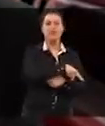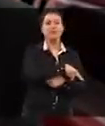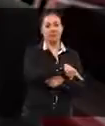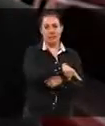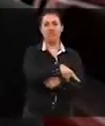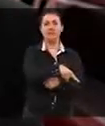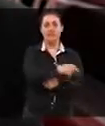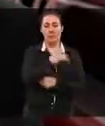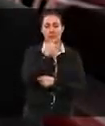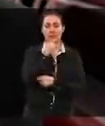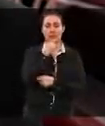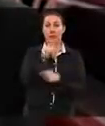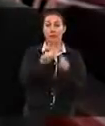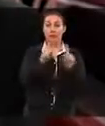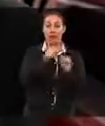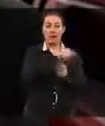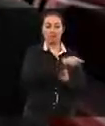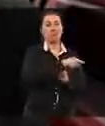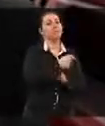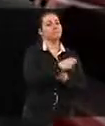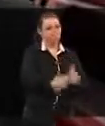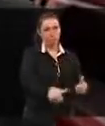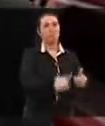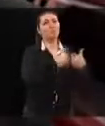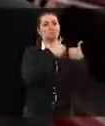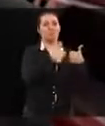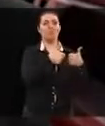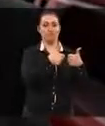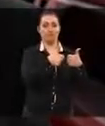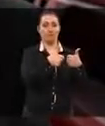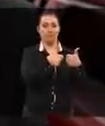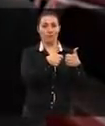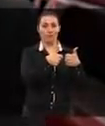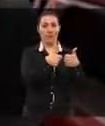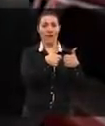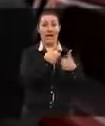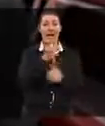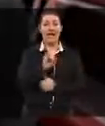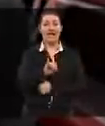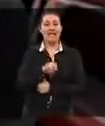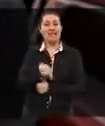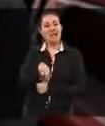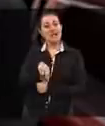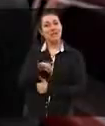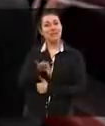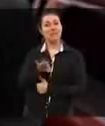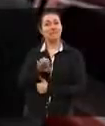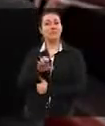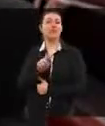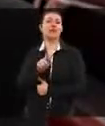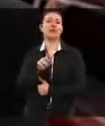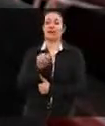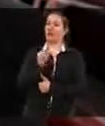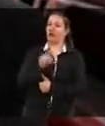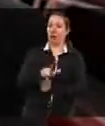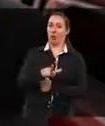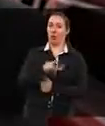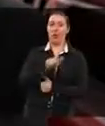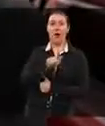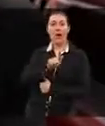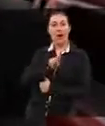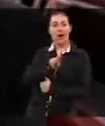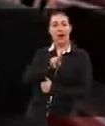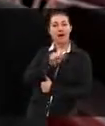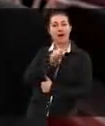precisa desses carboidratos, por exemplo, porém carboidratos de boa qualidade, carboidratos integrais, né? Feitos com grãos